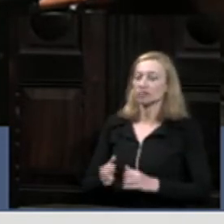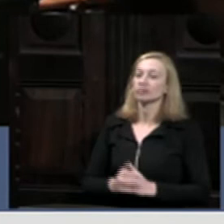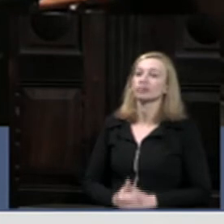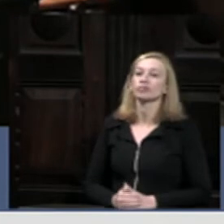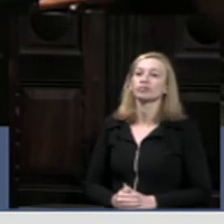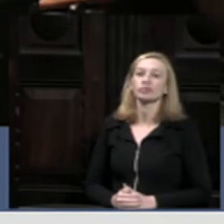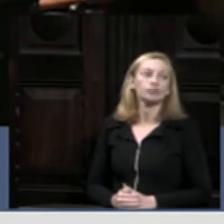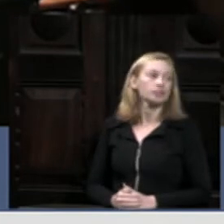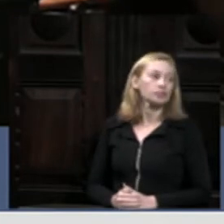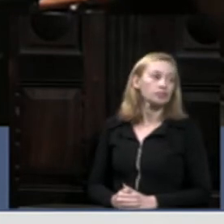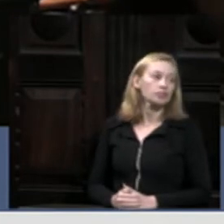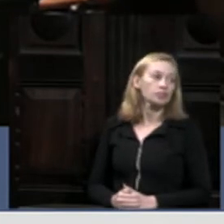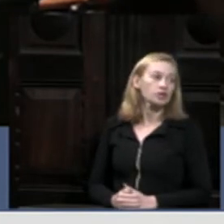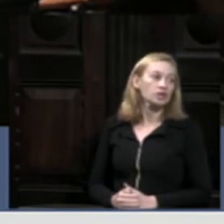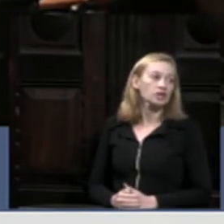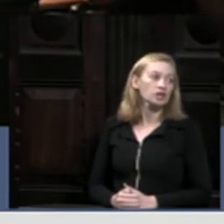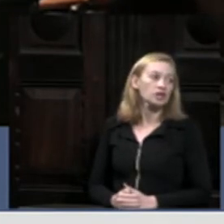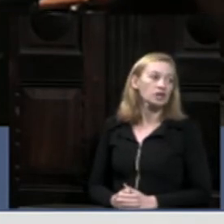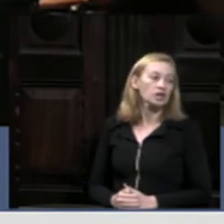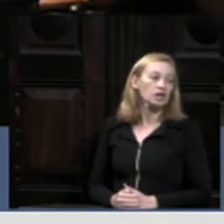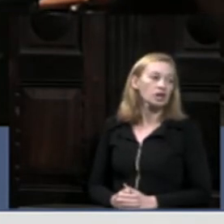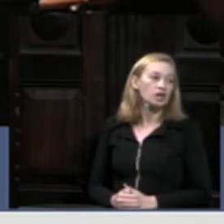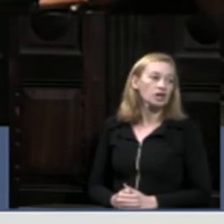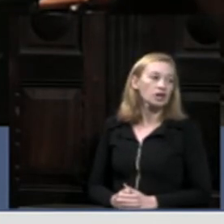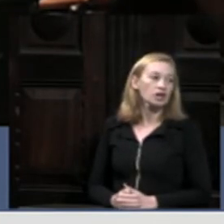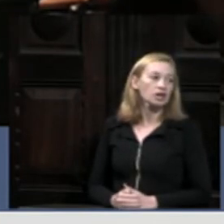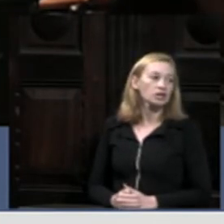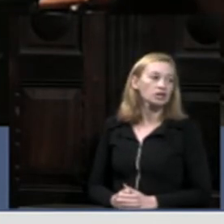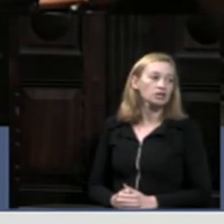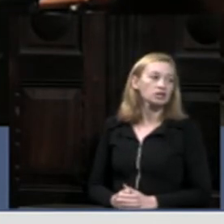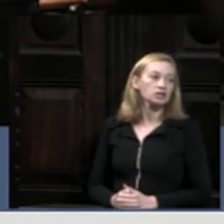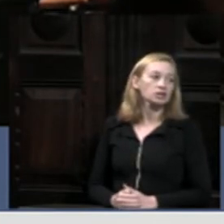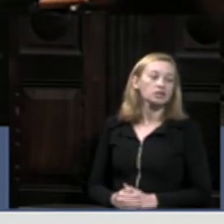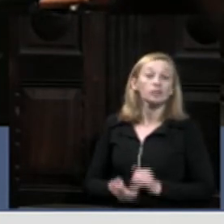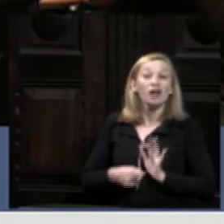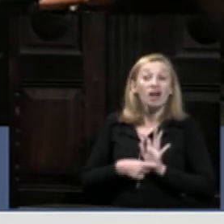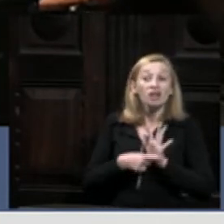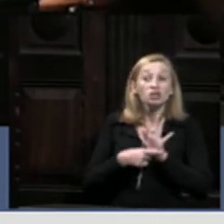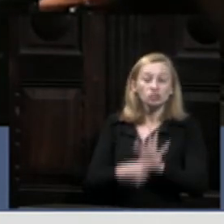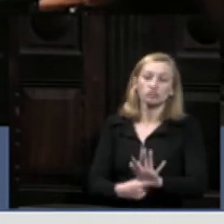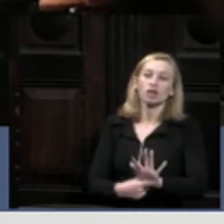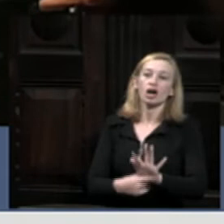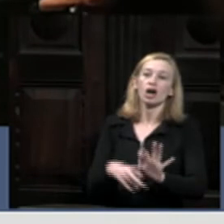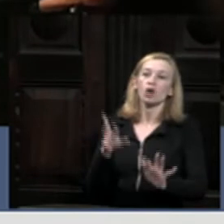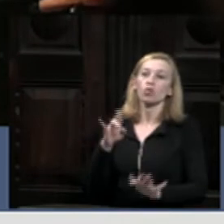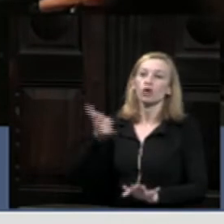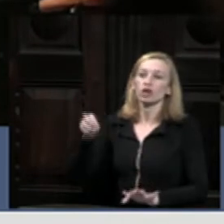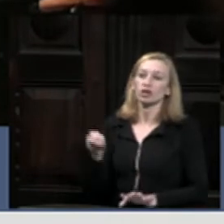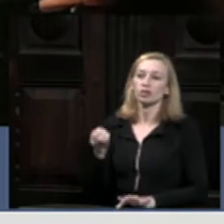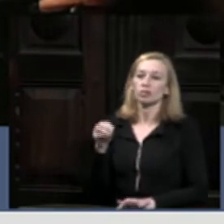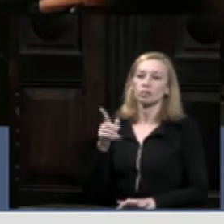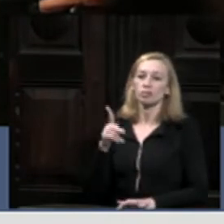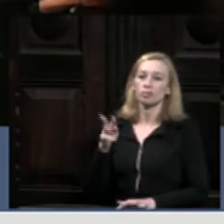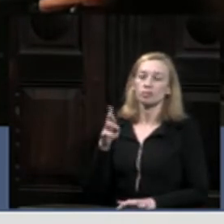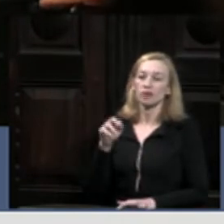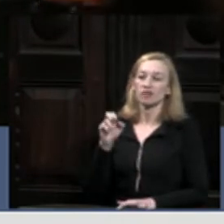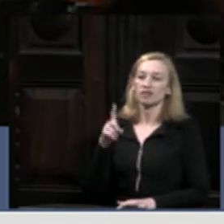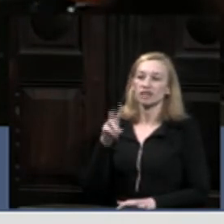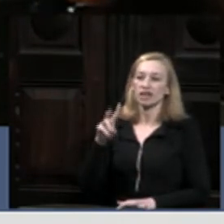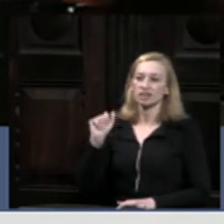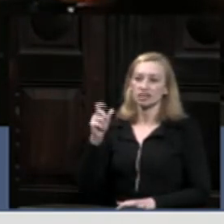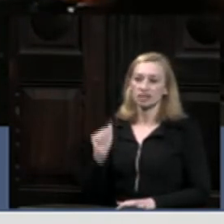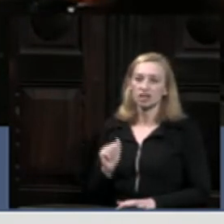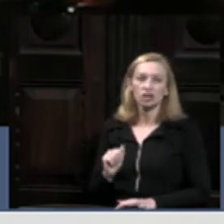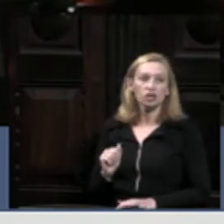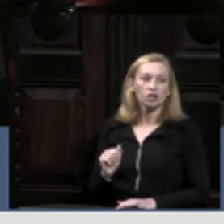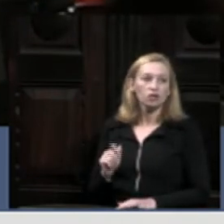é capitalizar o Rio Previdência. O fundo